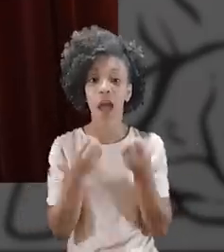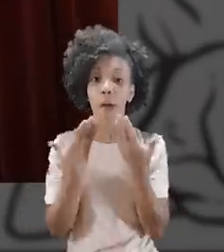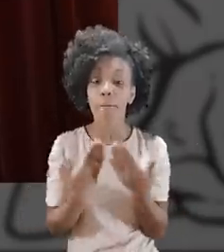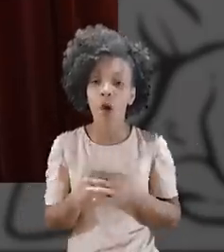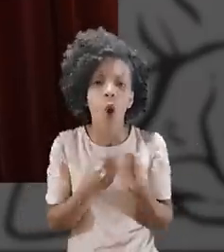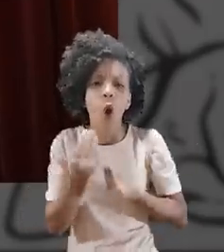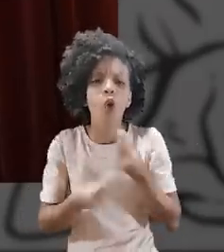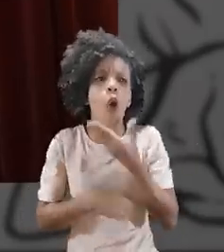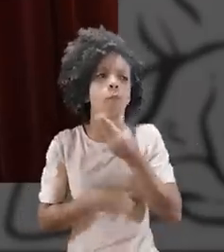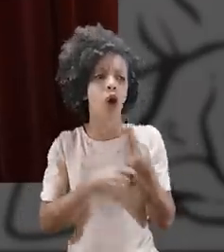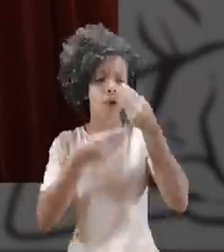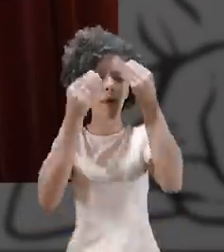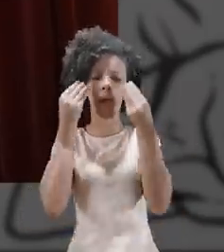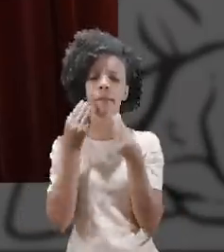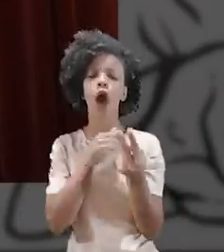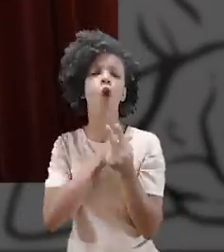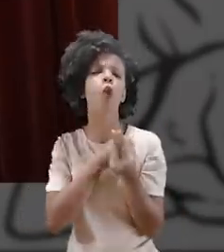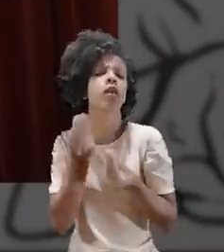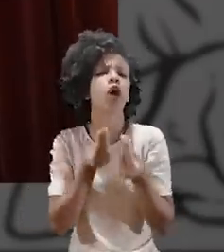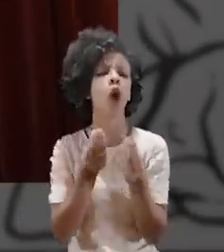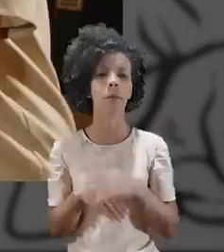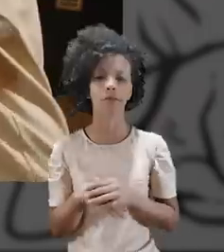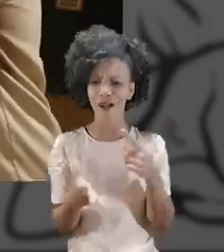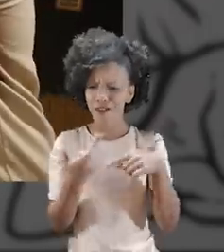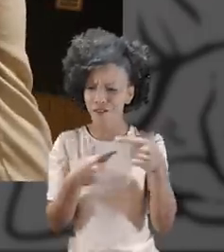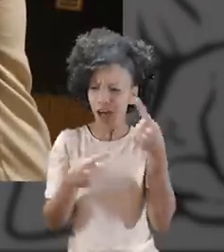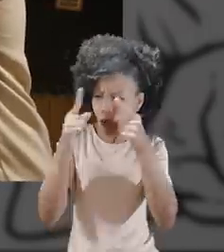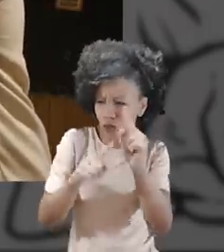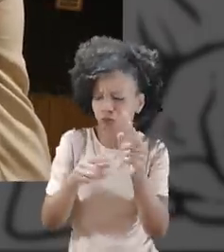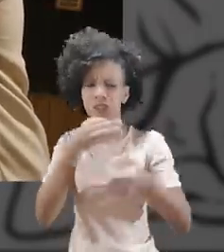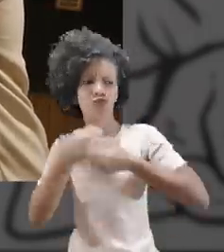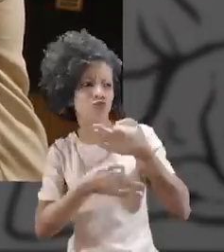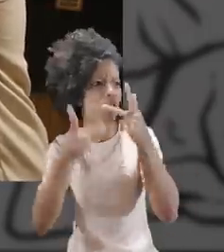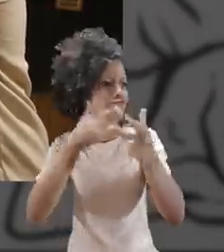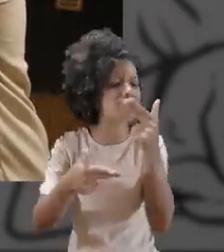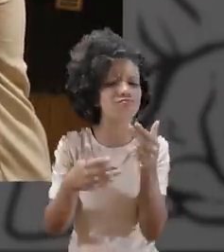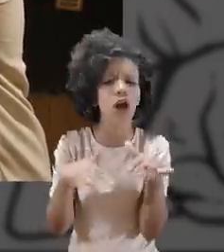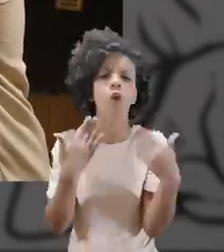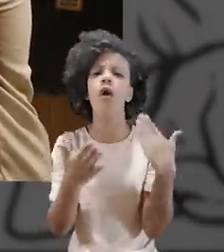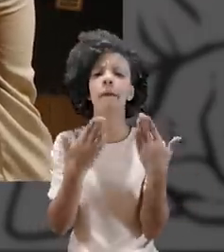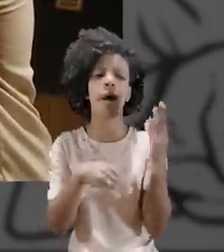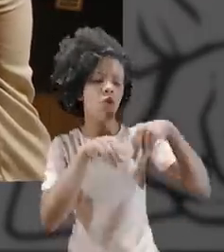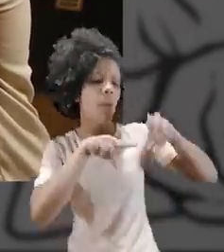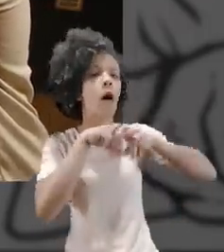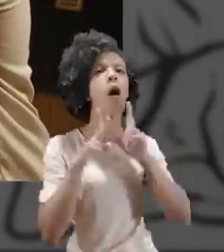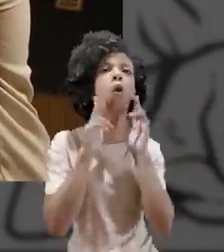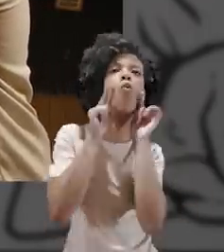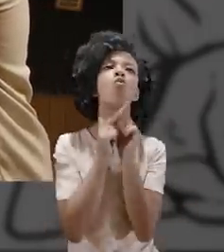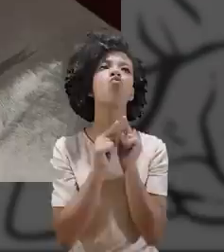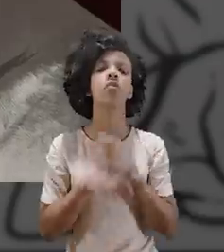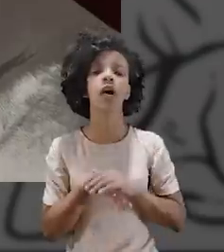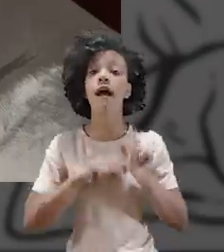bom Como é que o homem se cuida hoje em dia eu tenho vários artigos no sobre isso vai as dúvidas faz seus papo Na